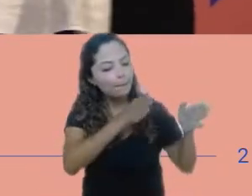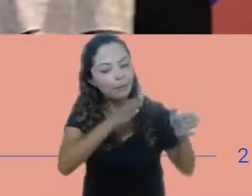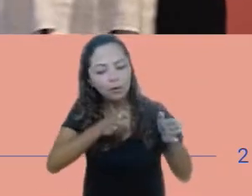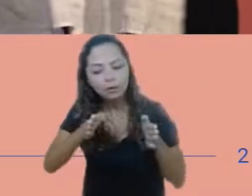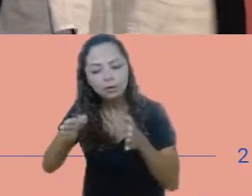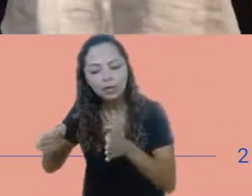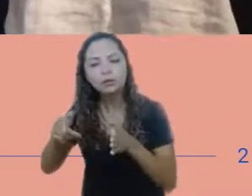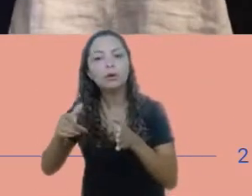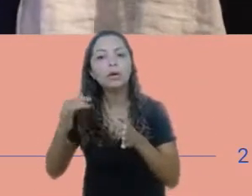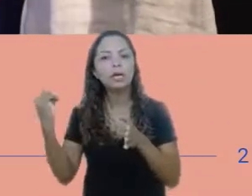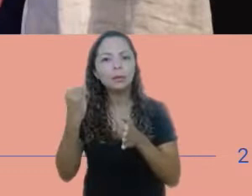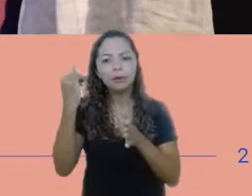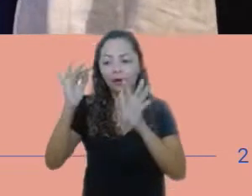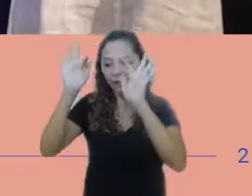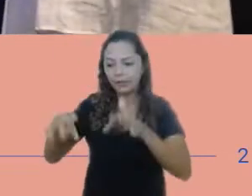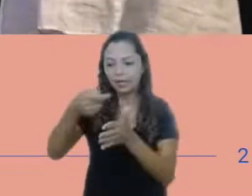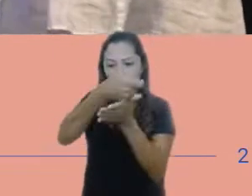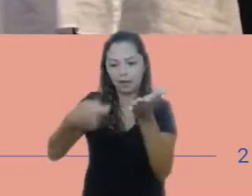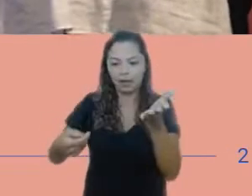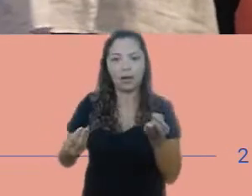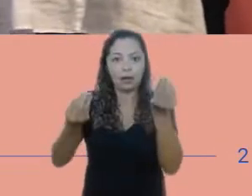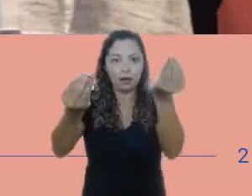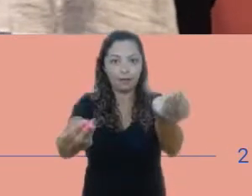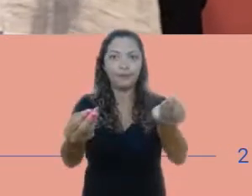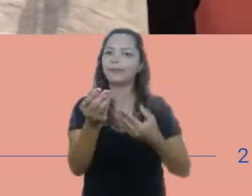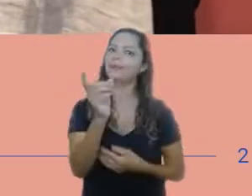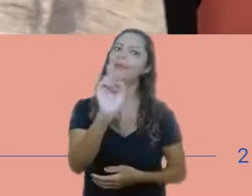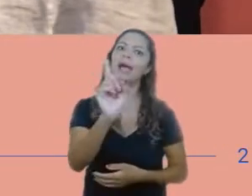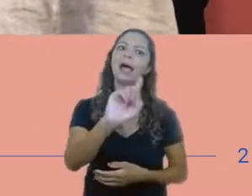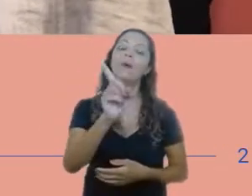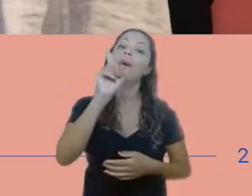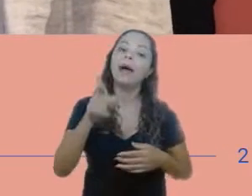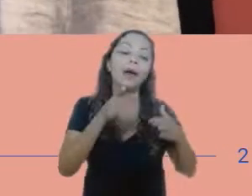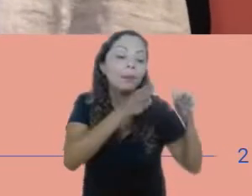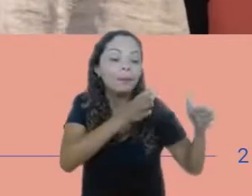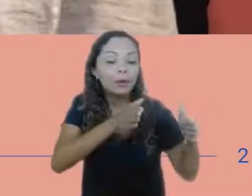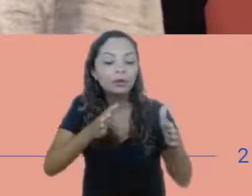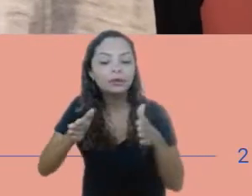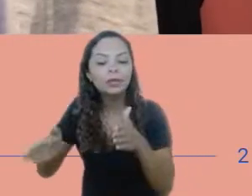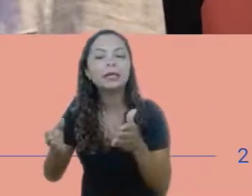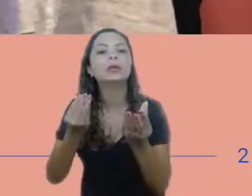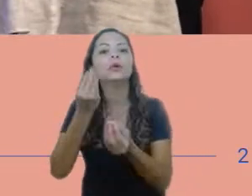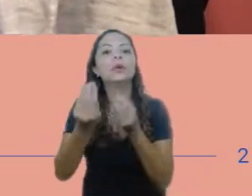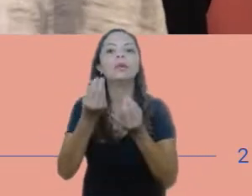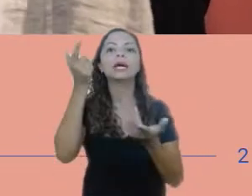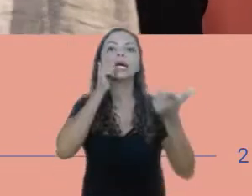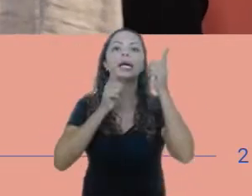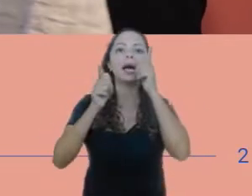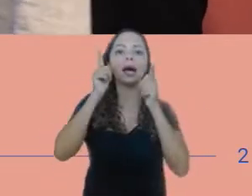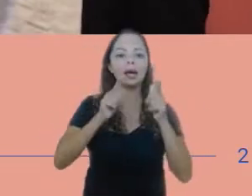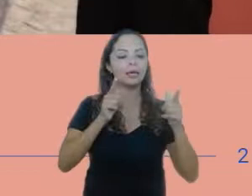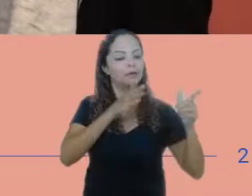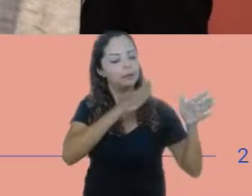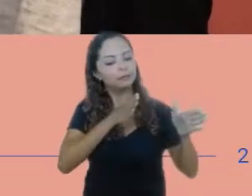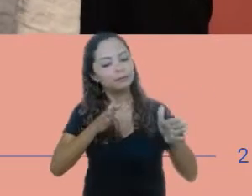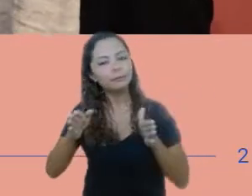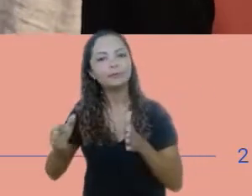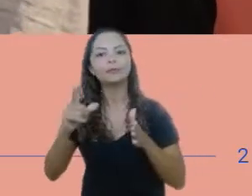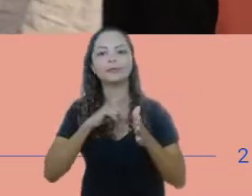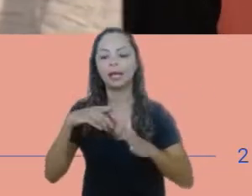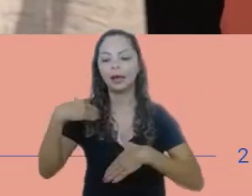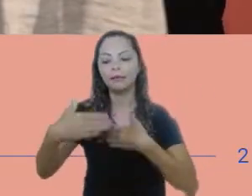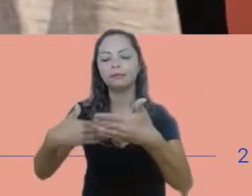todo esse aprendizado tudo que você ganha com as relações com as discussões ao longo desse caminho